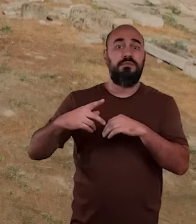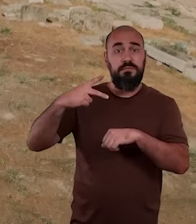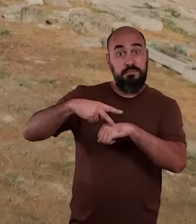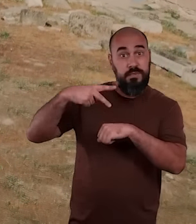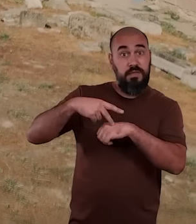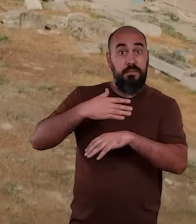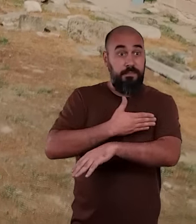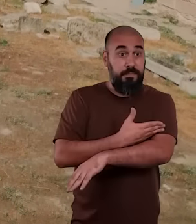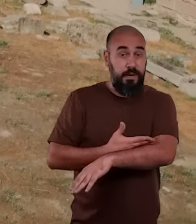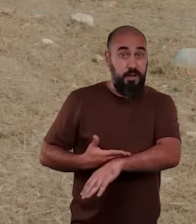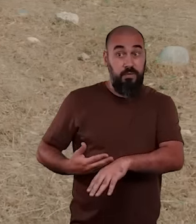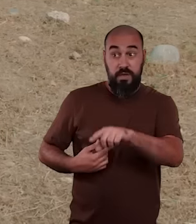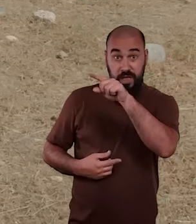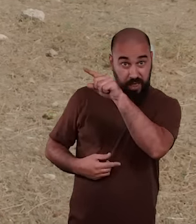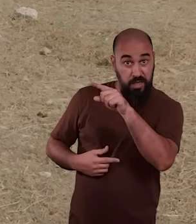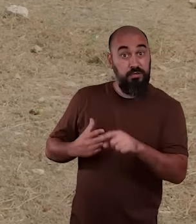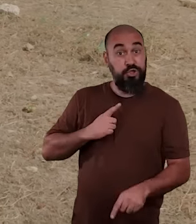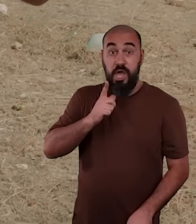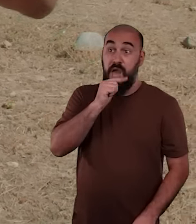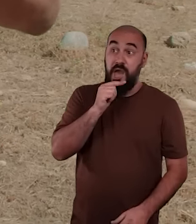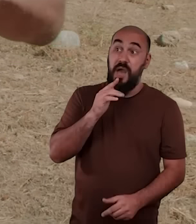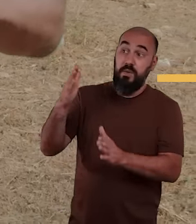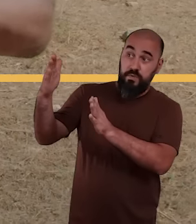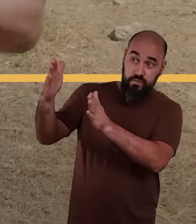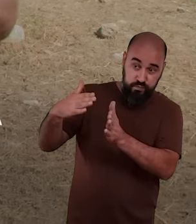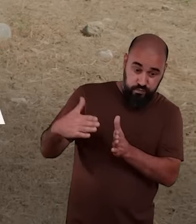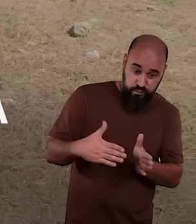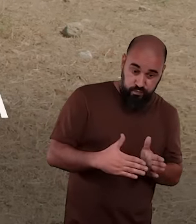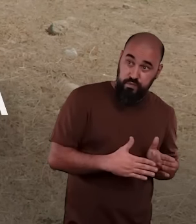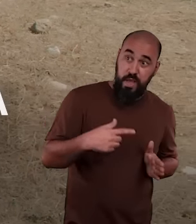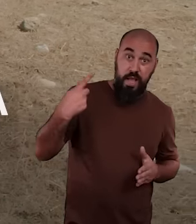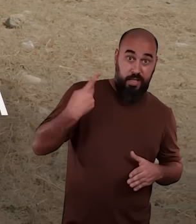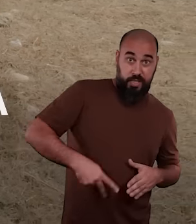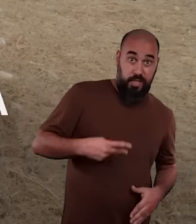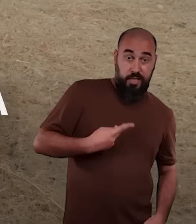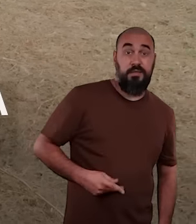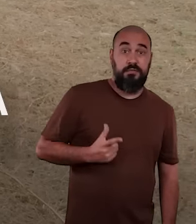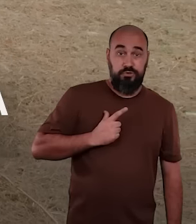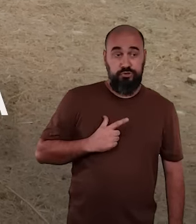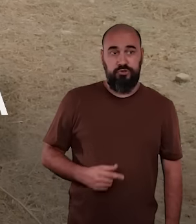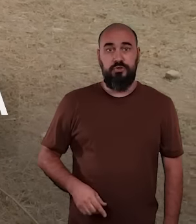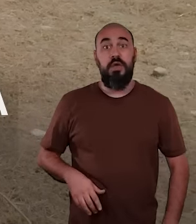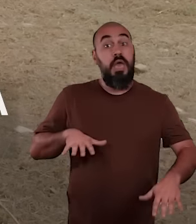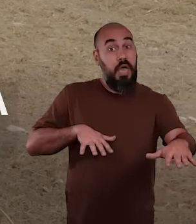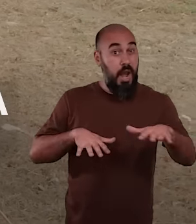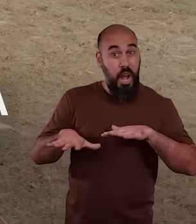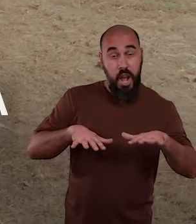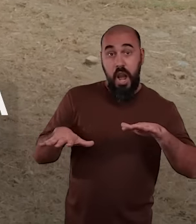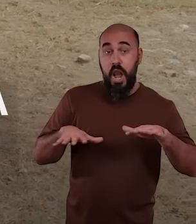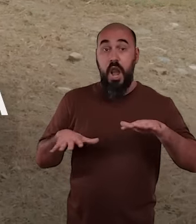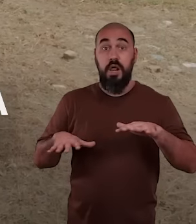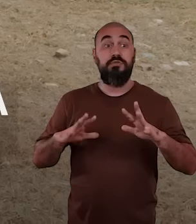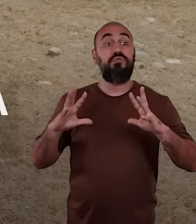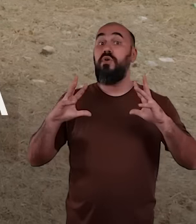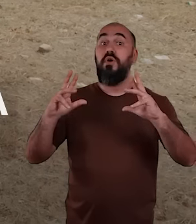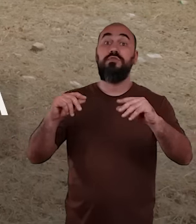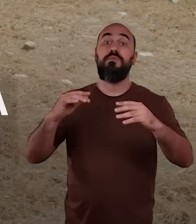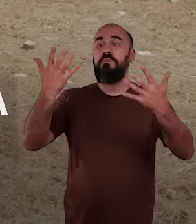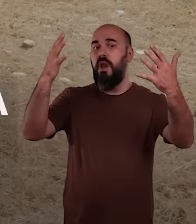também alimentava Laodiceia. Pois bem, nesse terremoto que houve, as pessoas de toda a região foram atingidas e